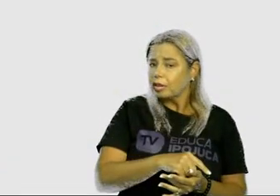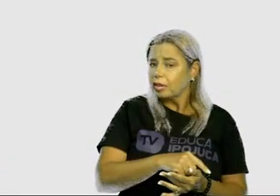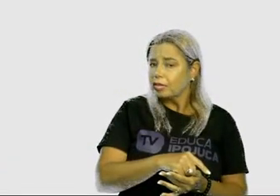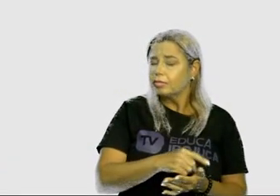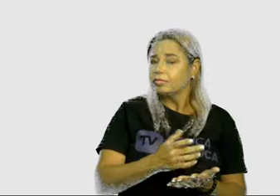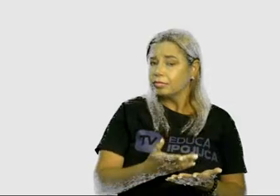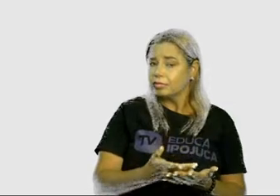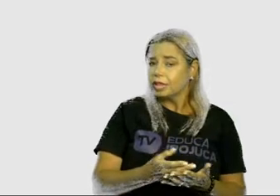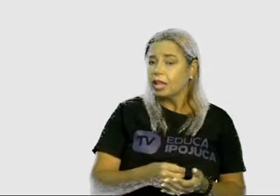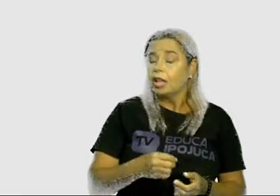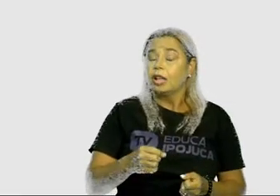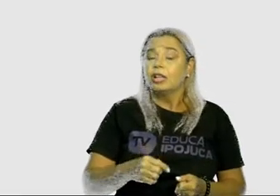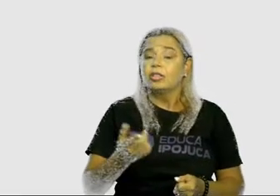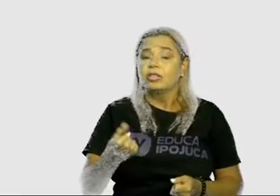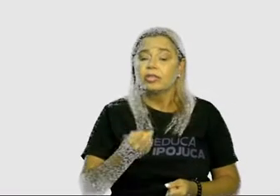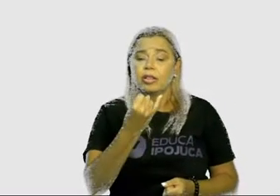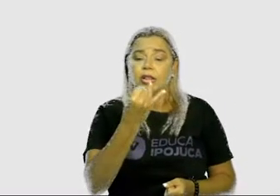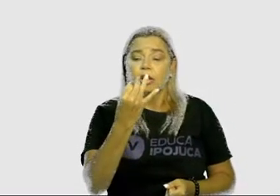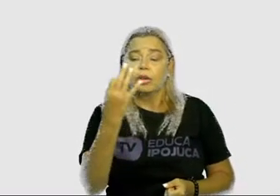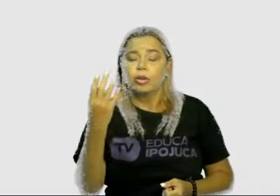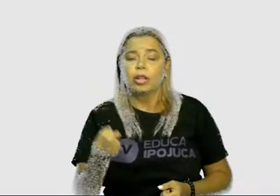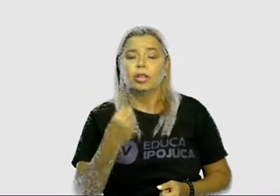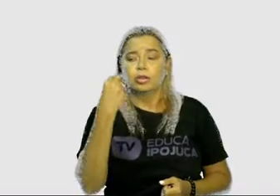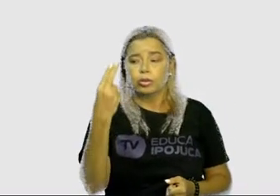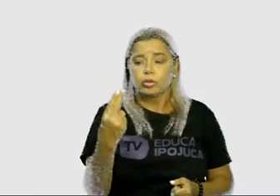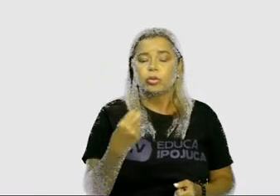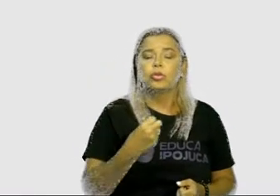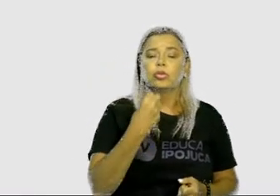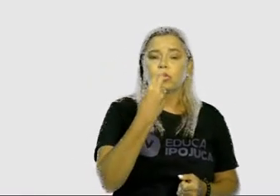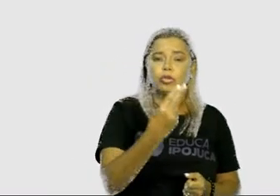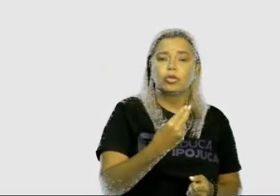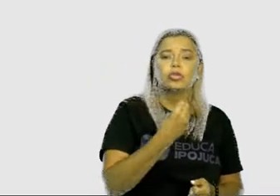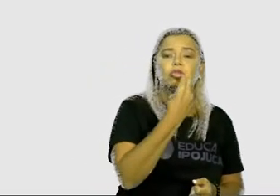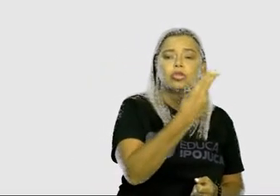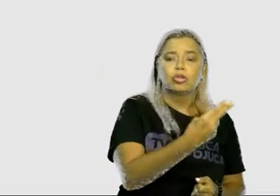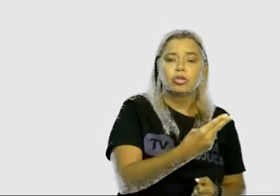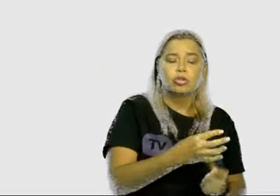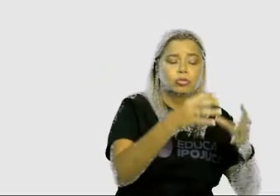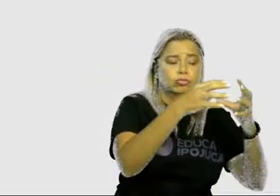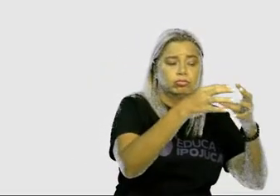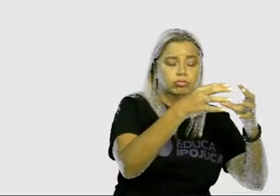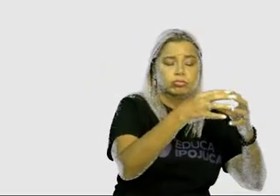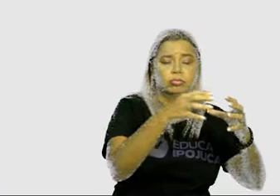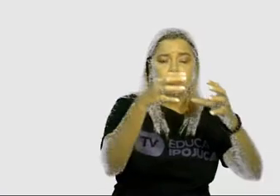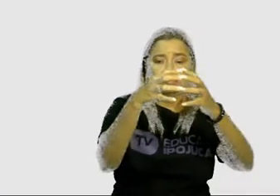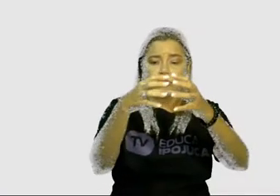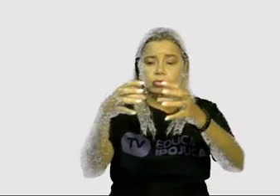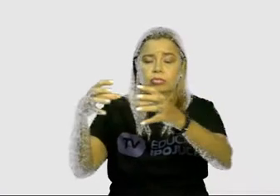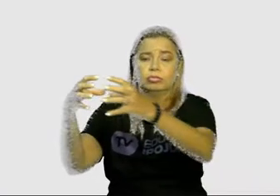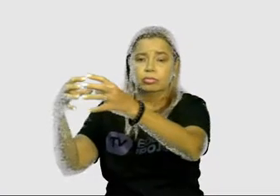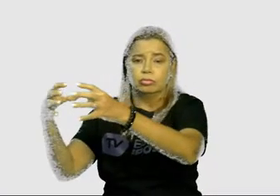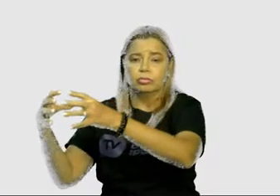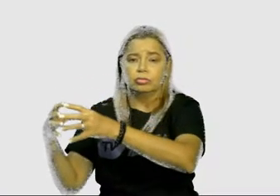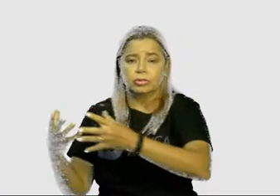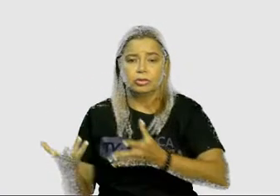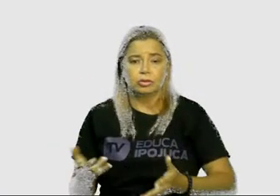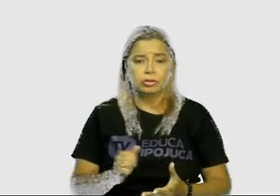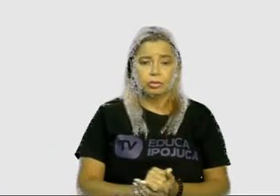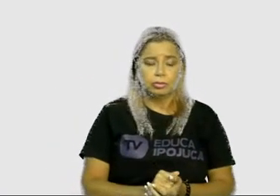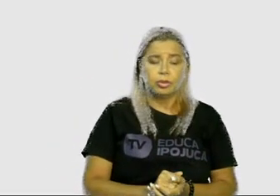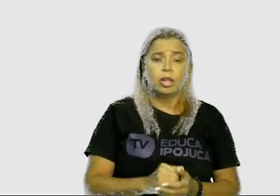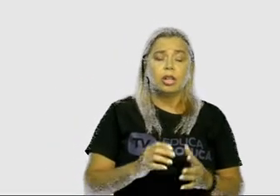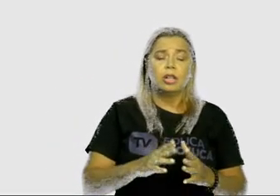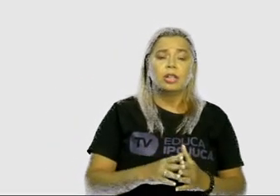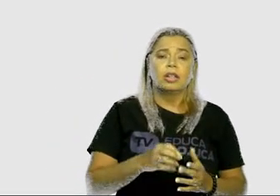contagem de dois em dois elementos e a contagem por agrupamentos podemos perceber Qual o total